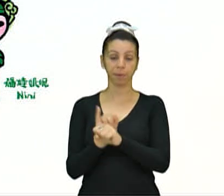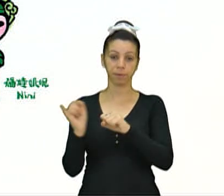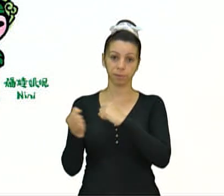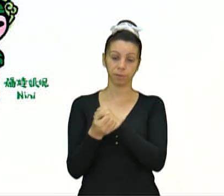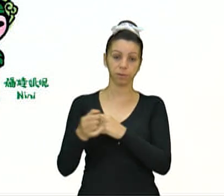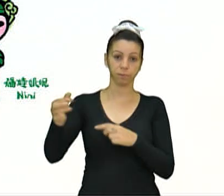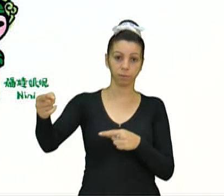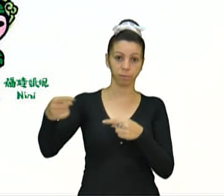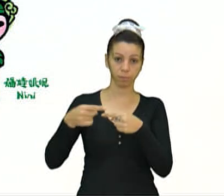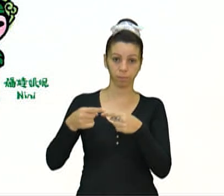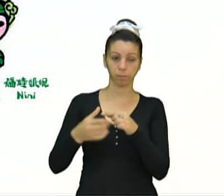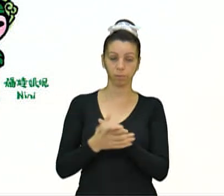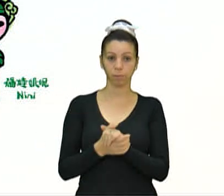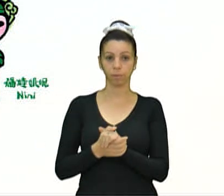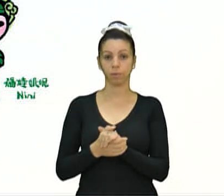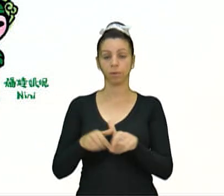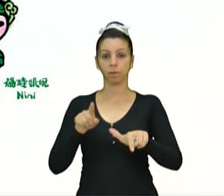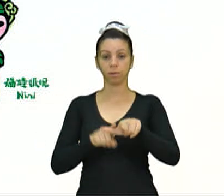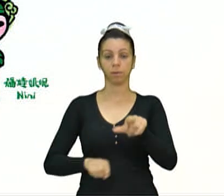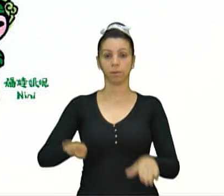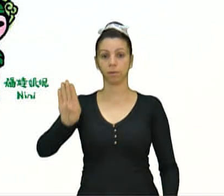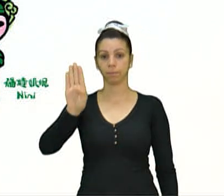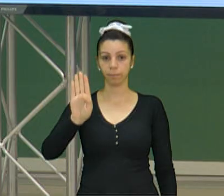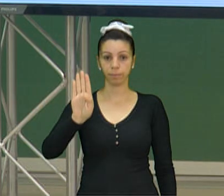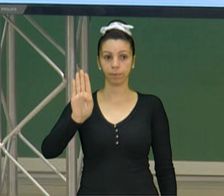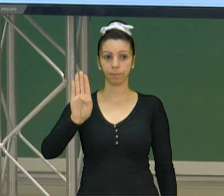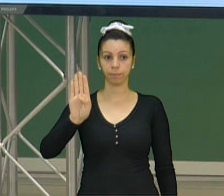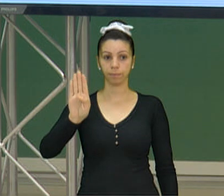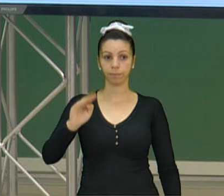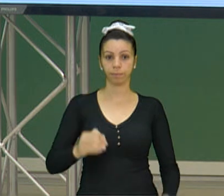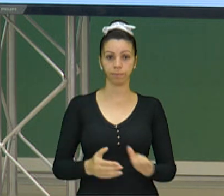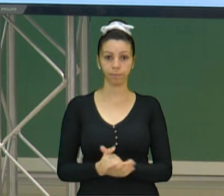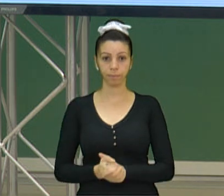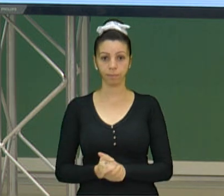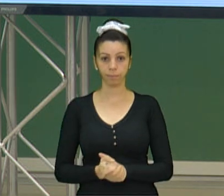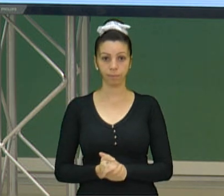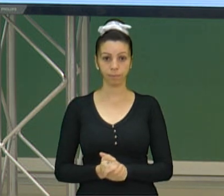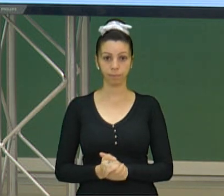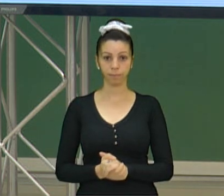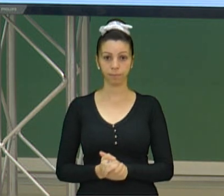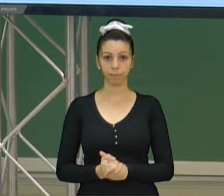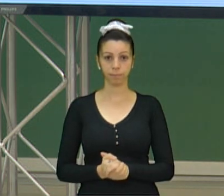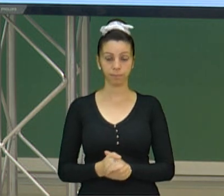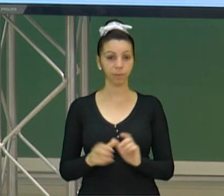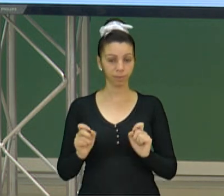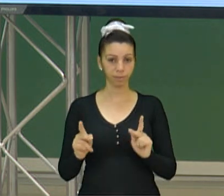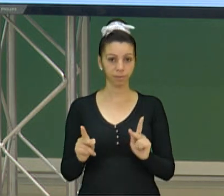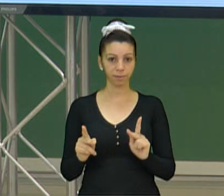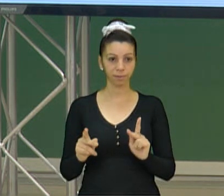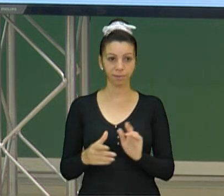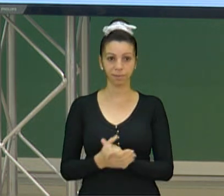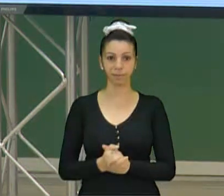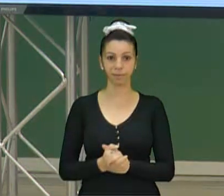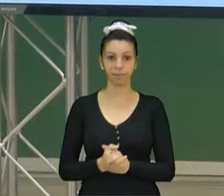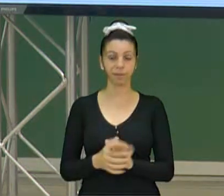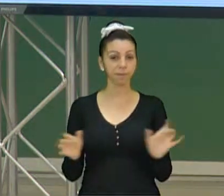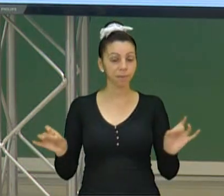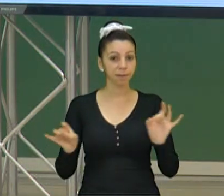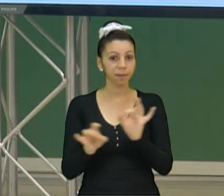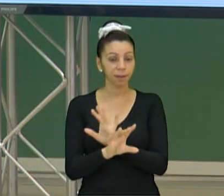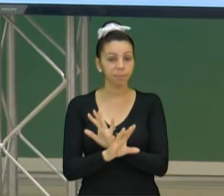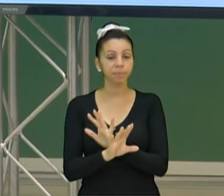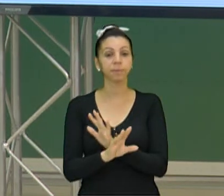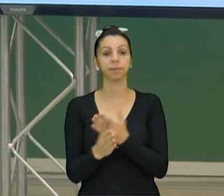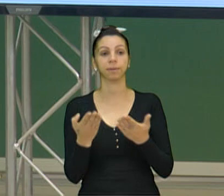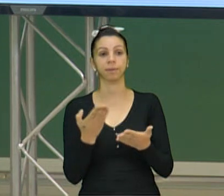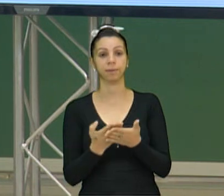resposta aqui seria a letra B. Nini is greener than Juan, ok? Então, vamos encerrar a nossa aula